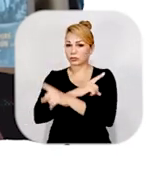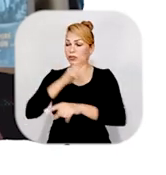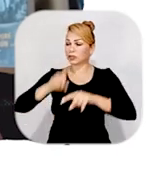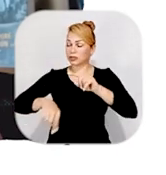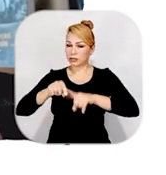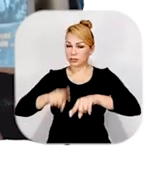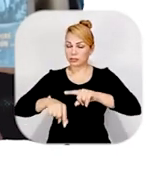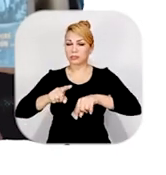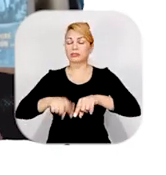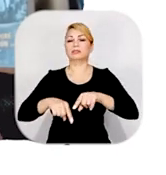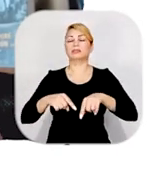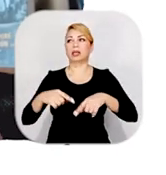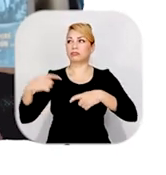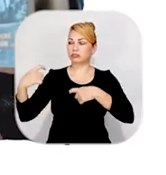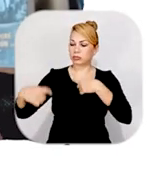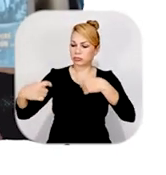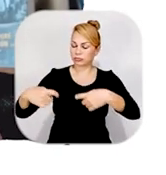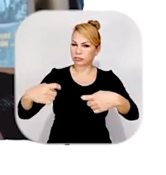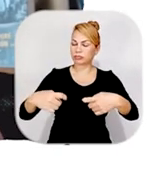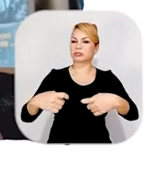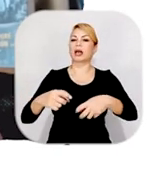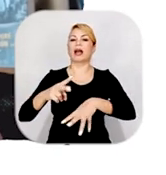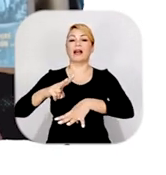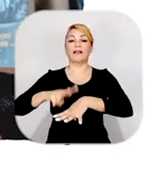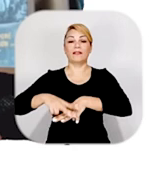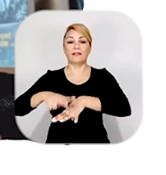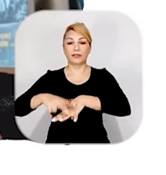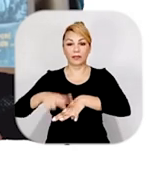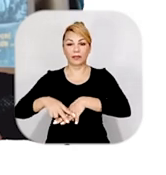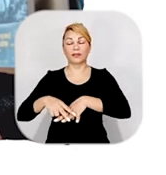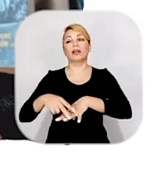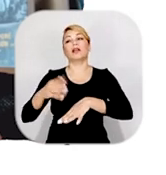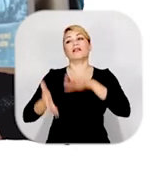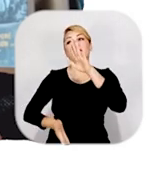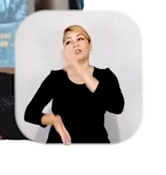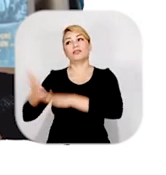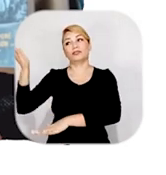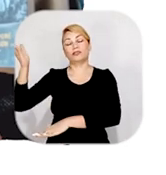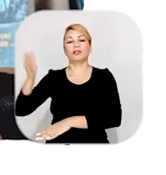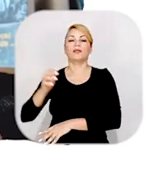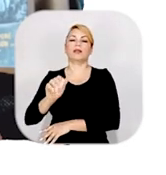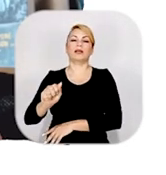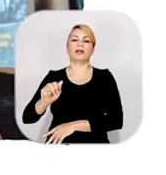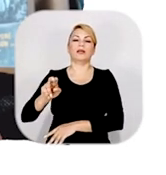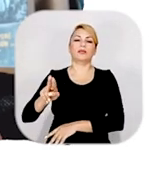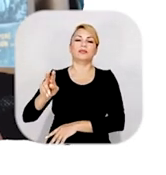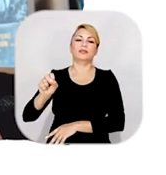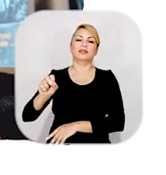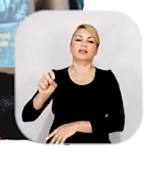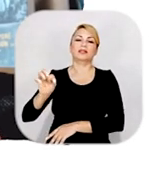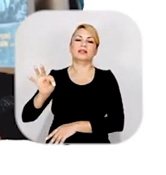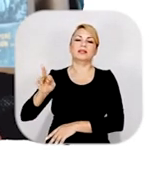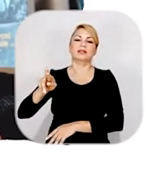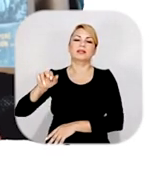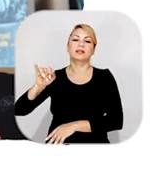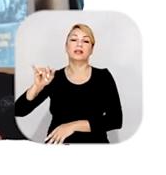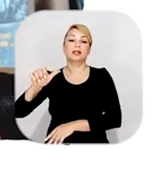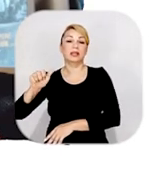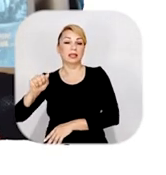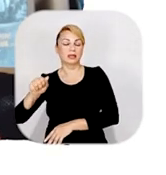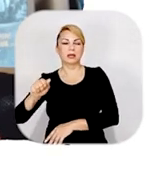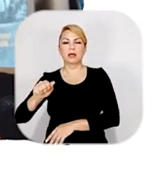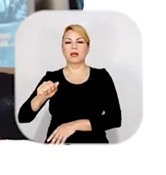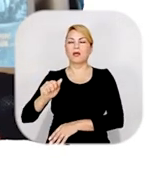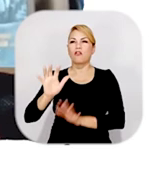ele sobreviveu à guerra, a viúva ela foi para a Áustria durante o final, assim, os anos de guerra, em 1942,